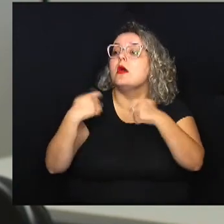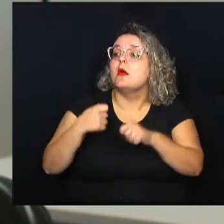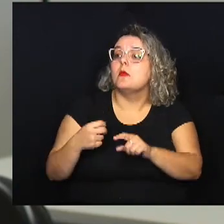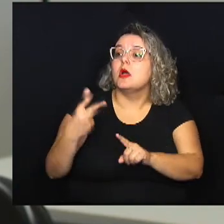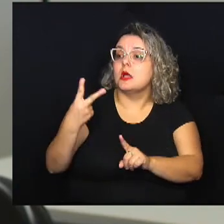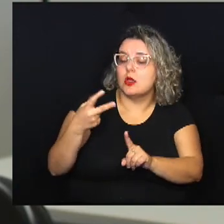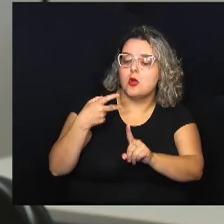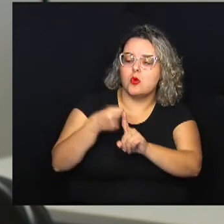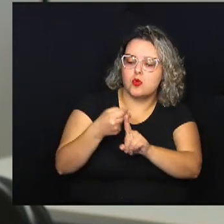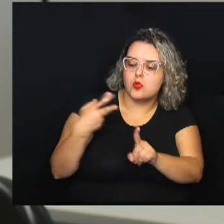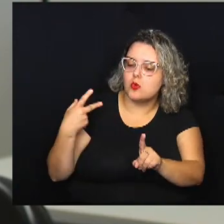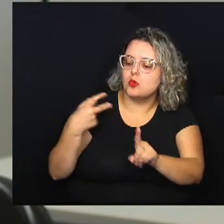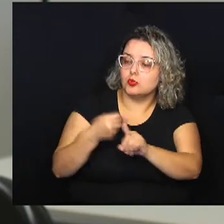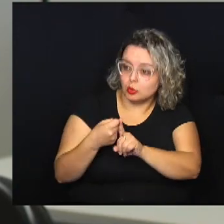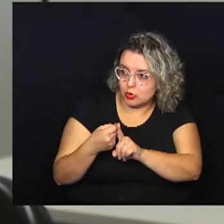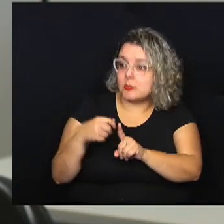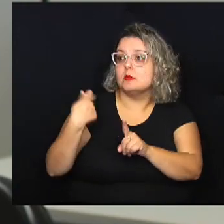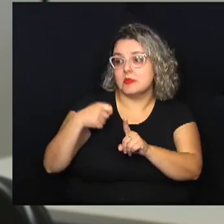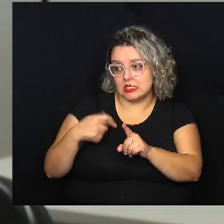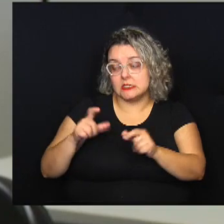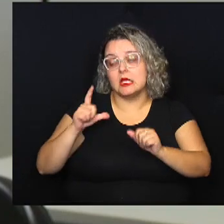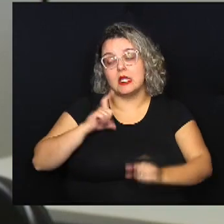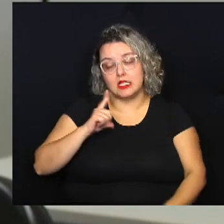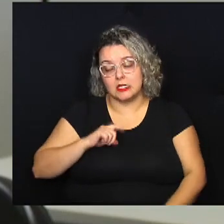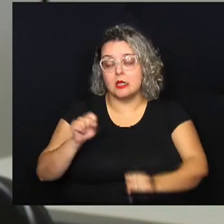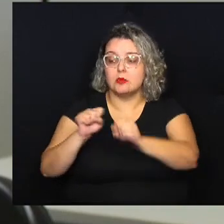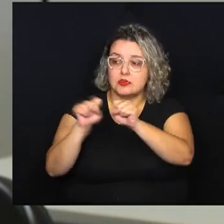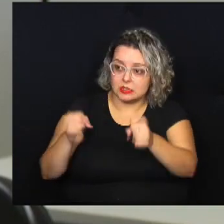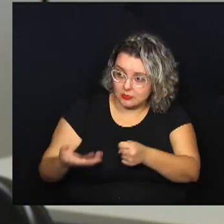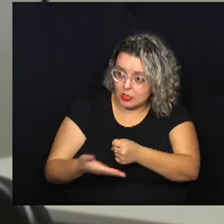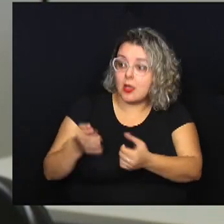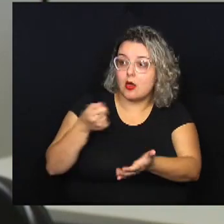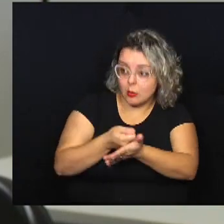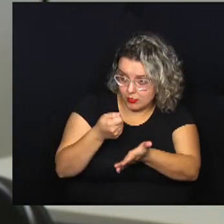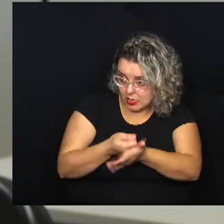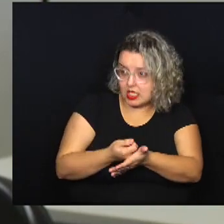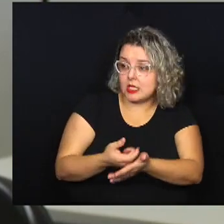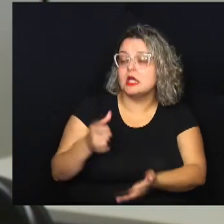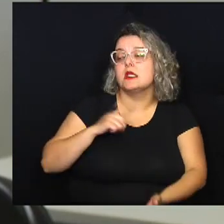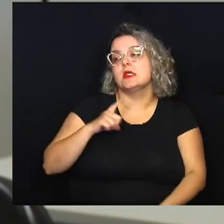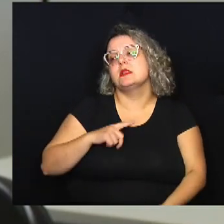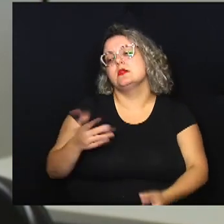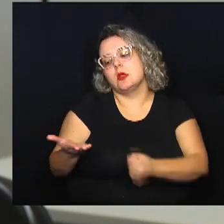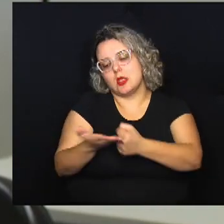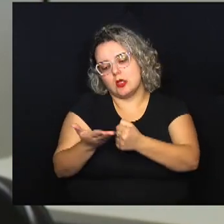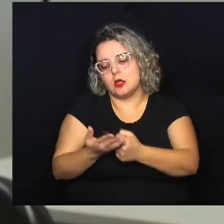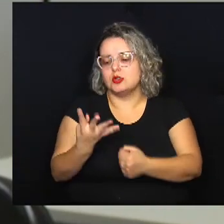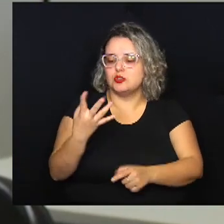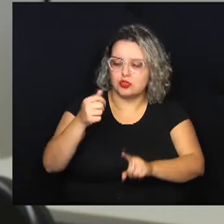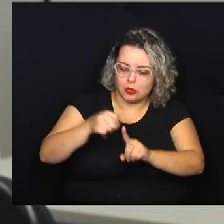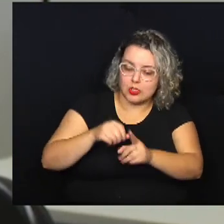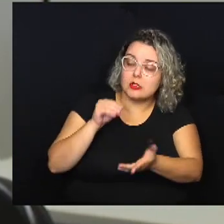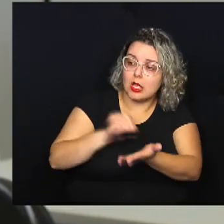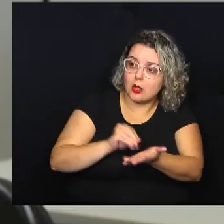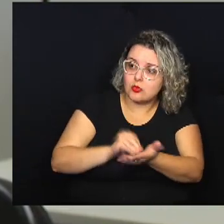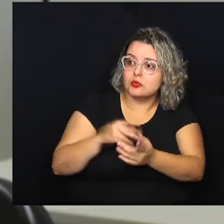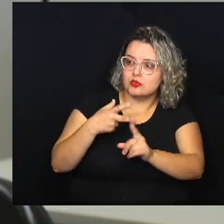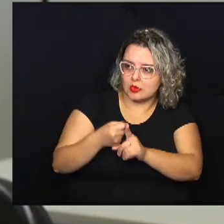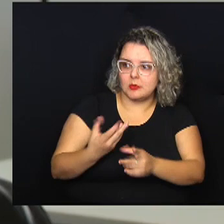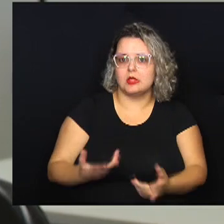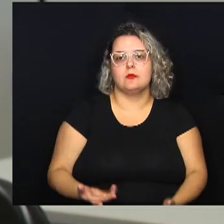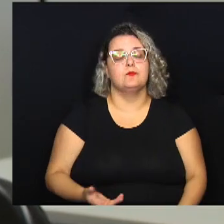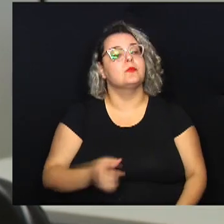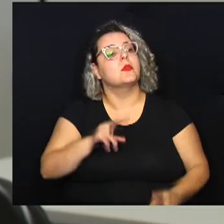2 doses iniciais, né, do esquema básico, então esse é um critério obrigatório, e cumprir o intervalo de 4 meses da última dose aplicada. E